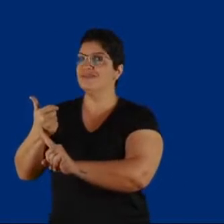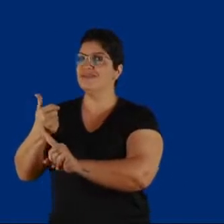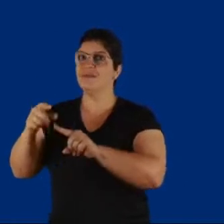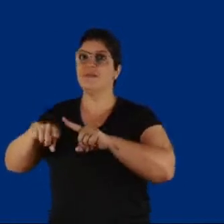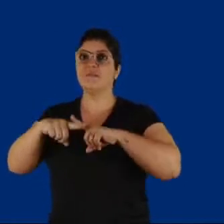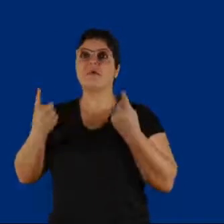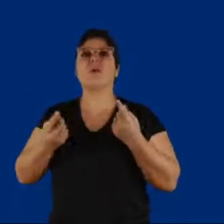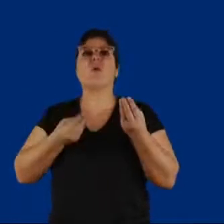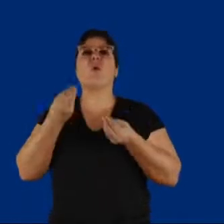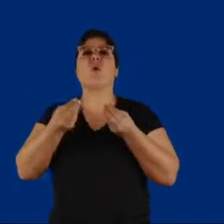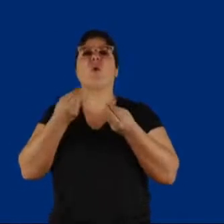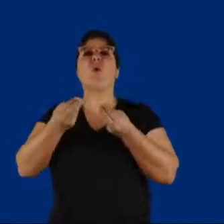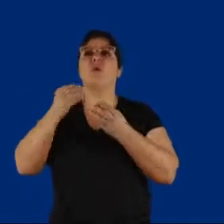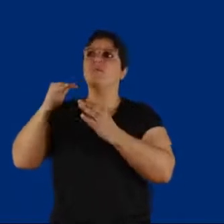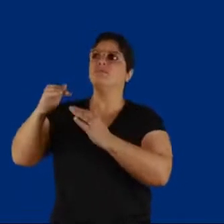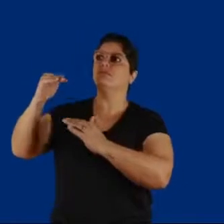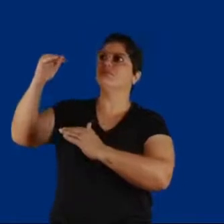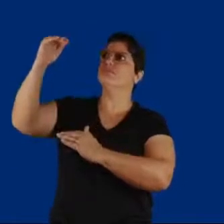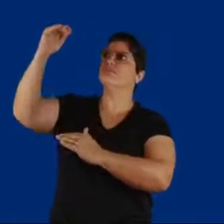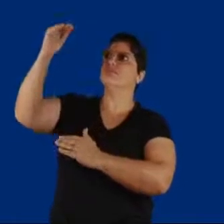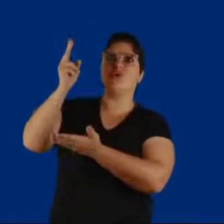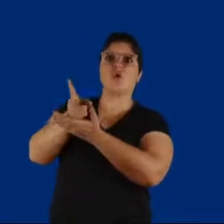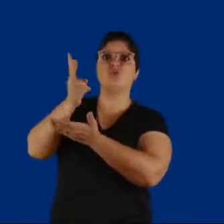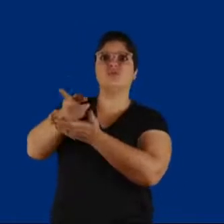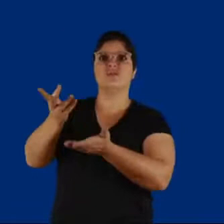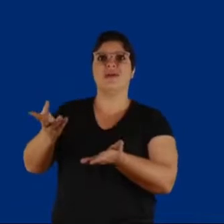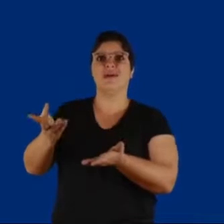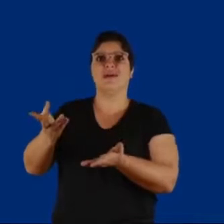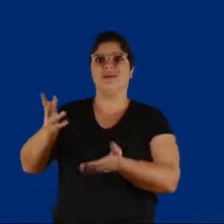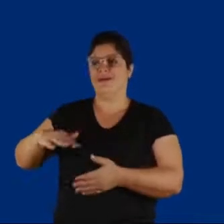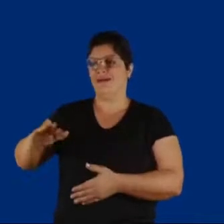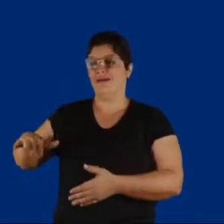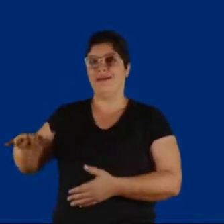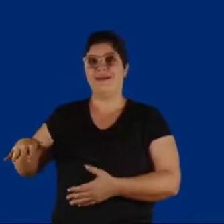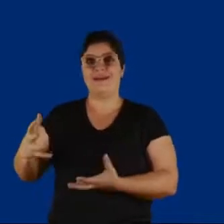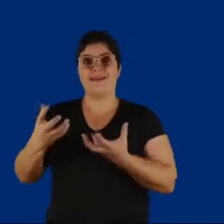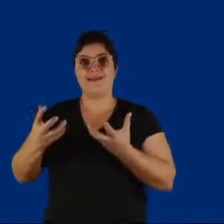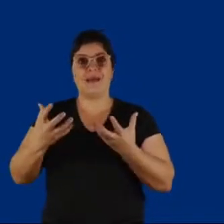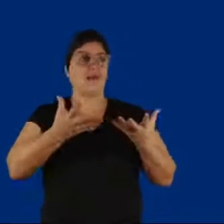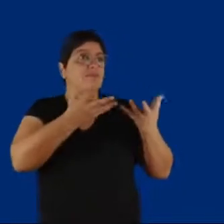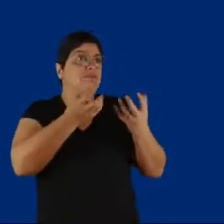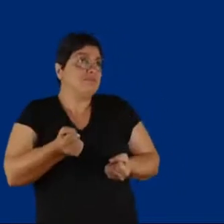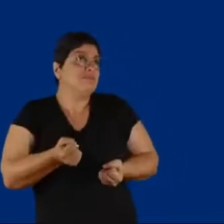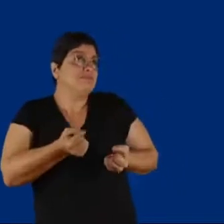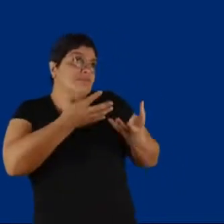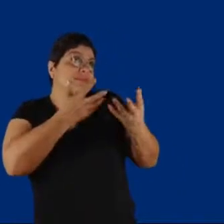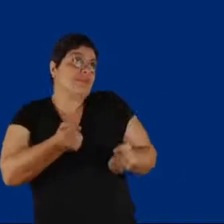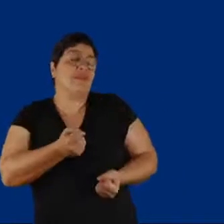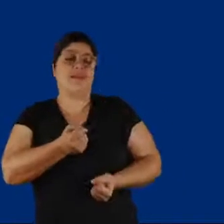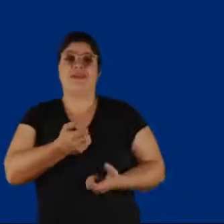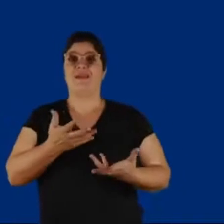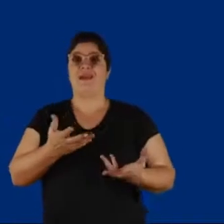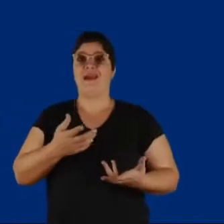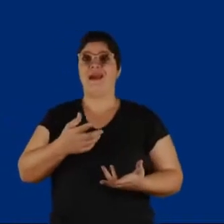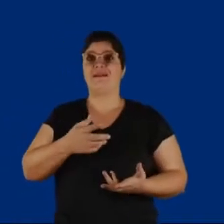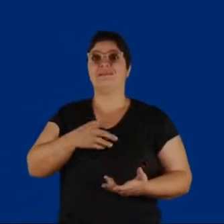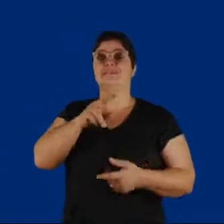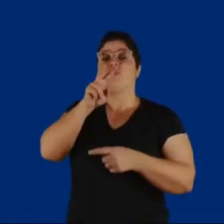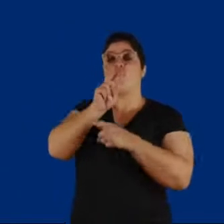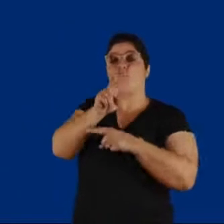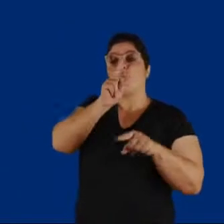que crescemos. Porque as crianças procuram validação de todos nós, os professores, de quem cuida. Eles procuram